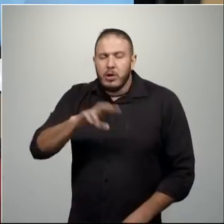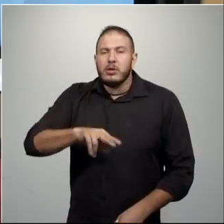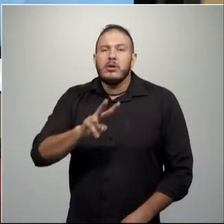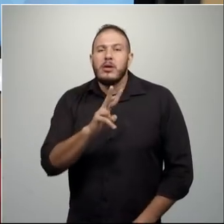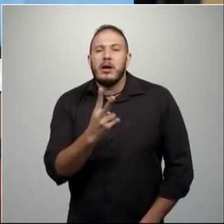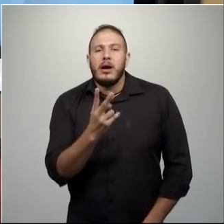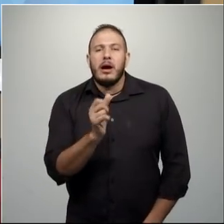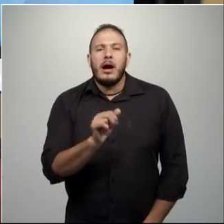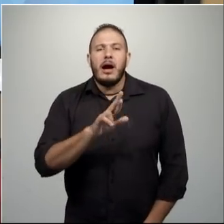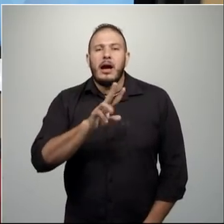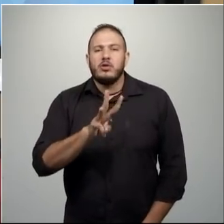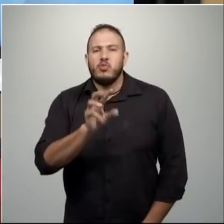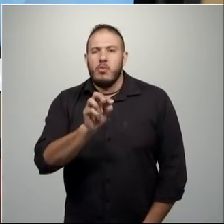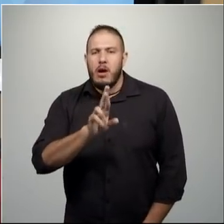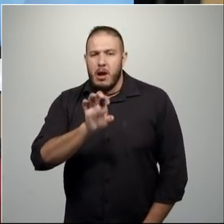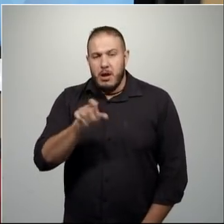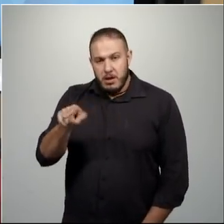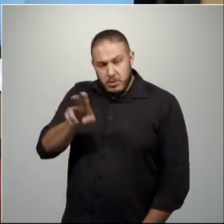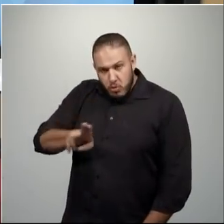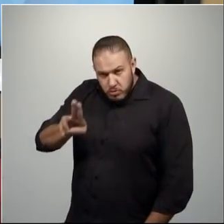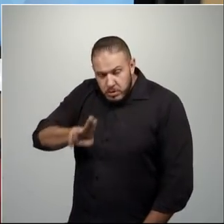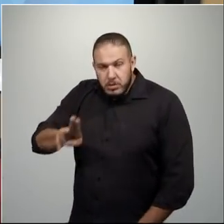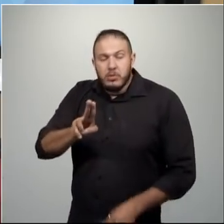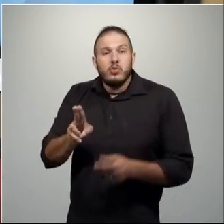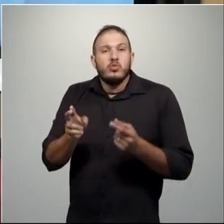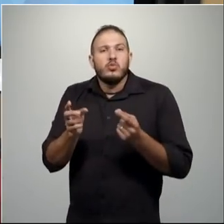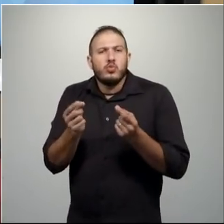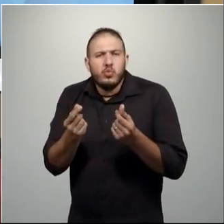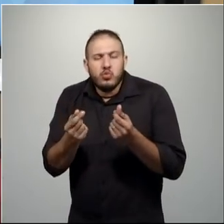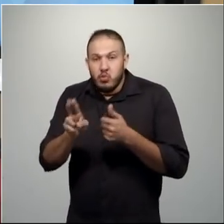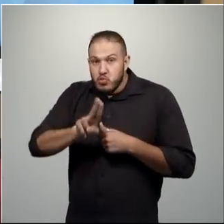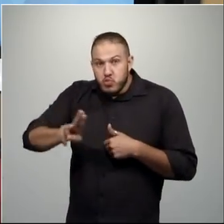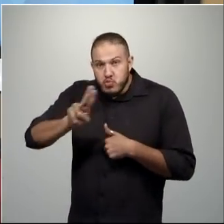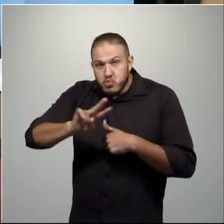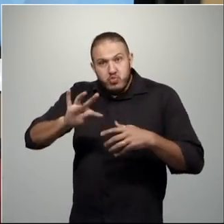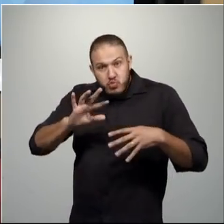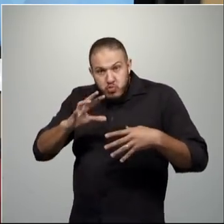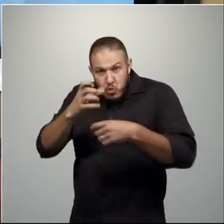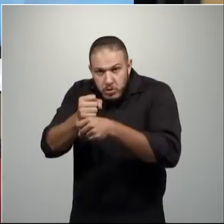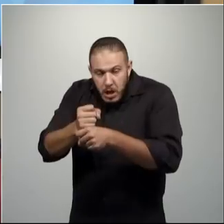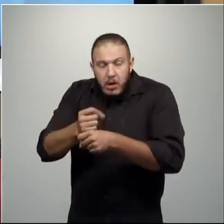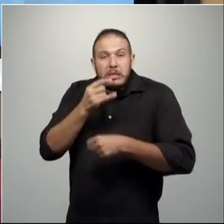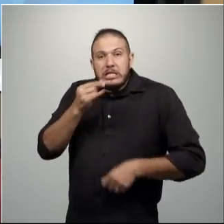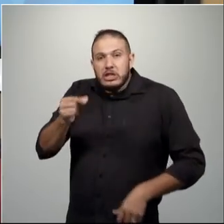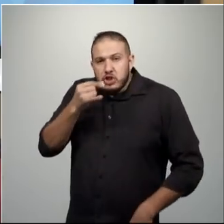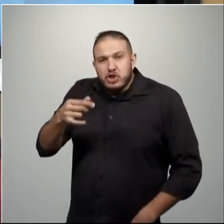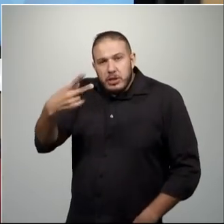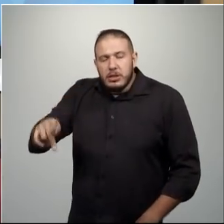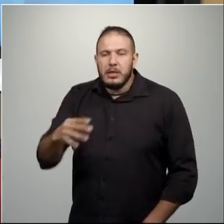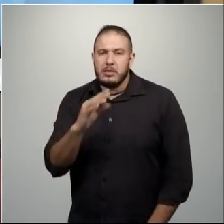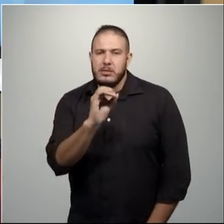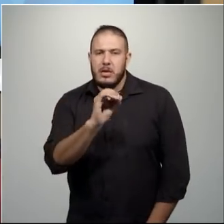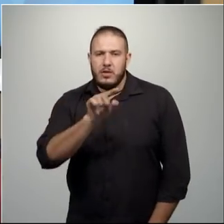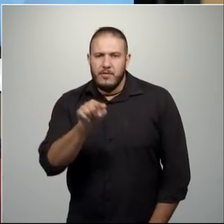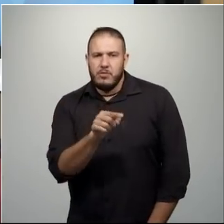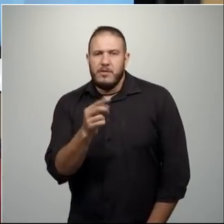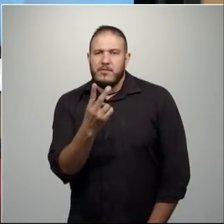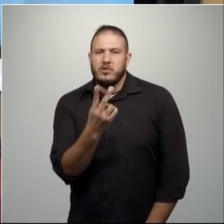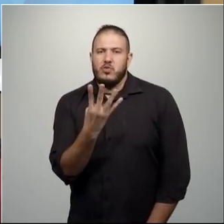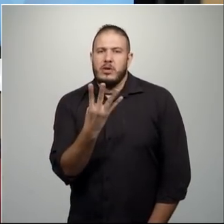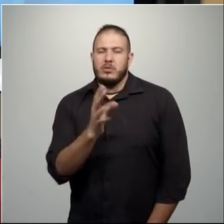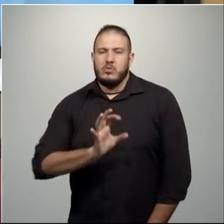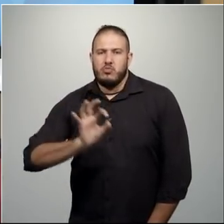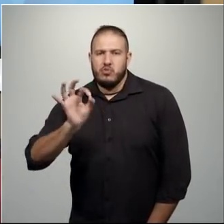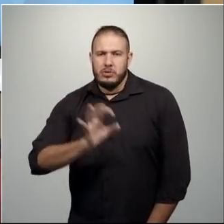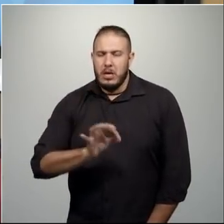estiverem utilizando o custo uso total de energia deles é 0.24 por cento do